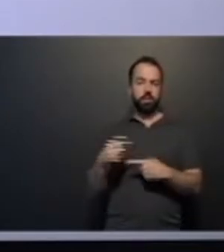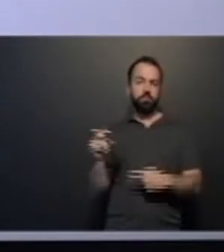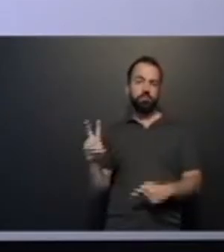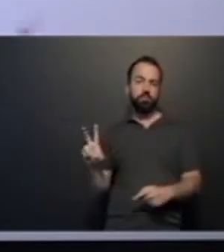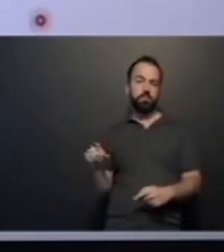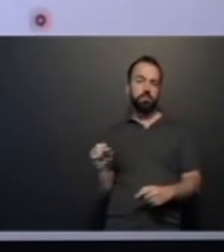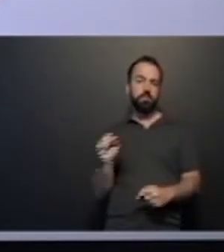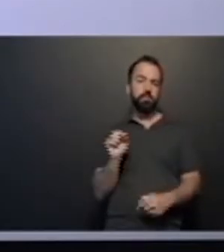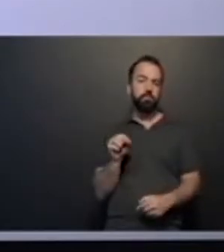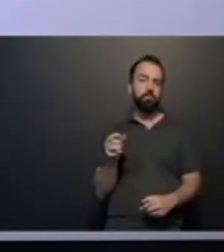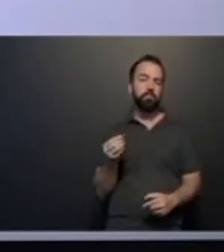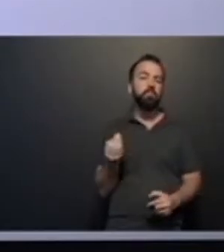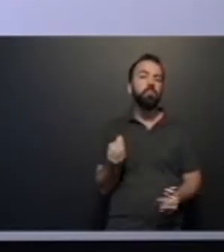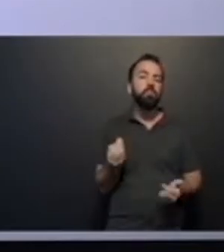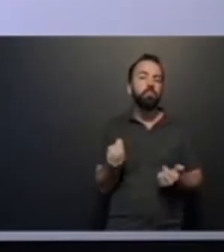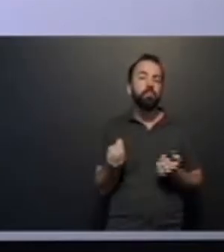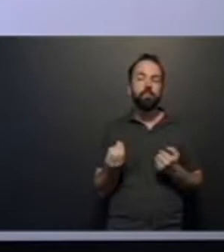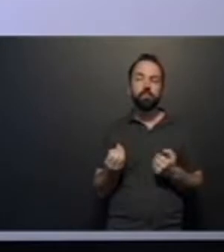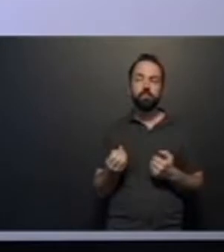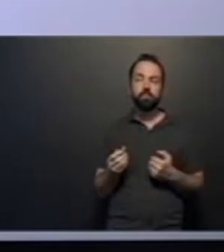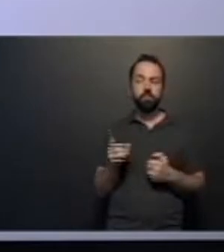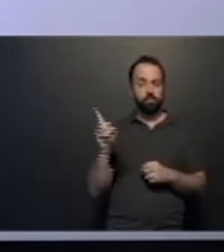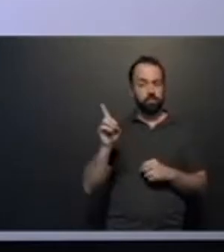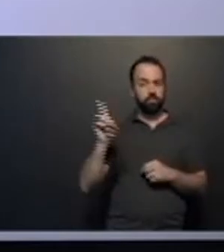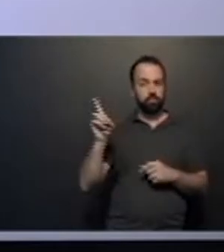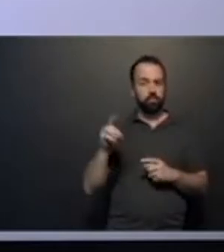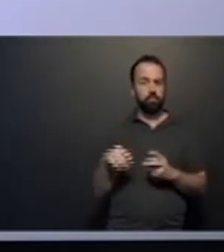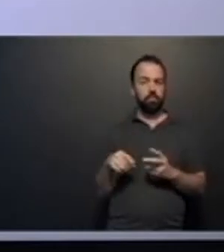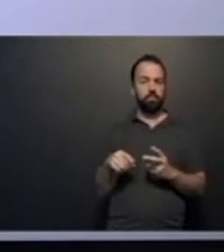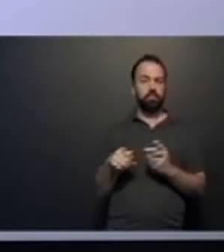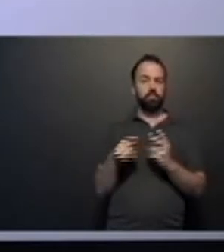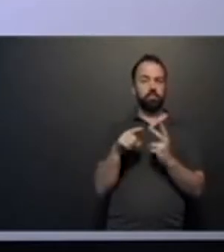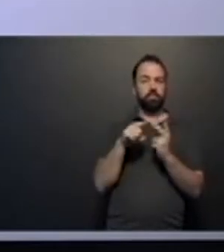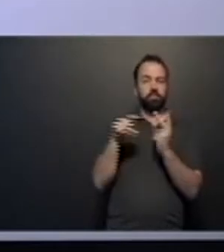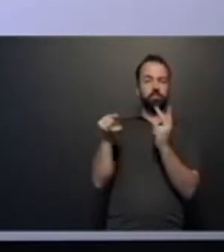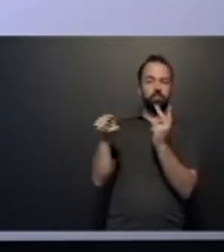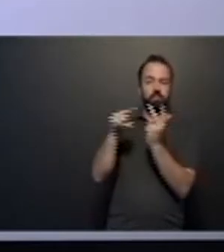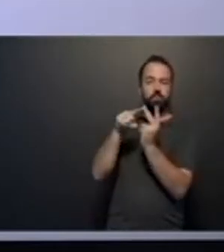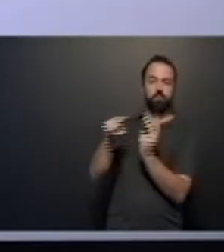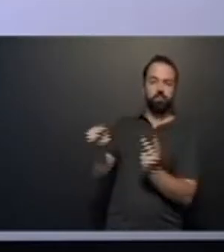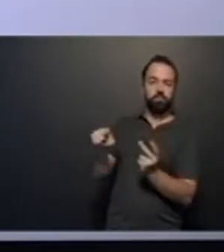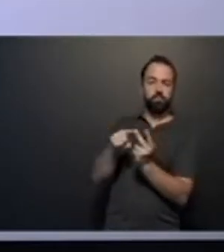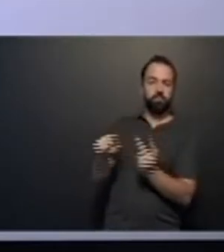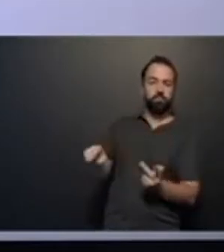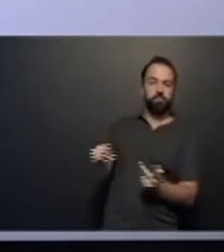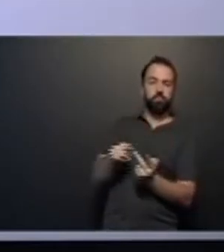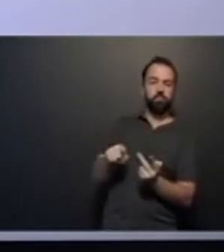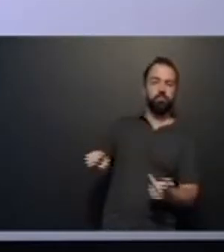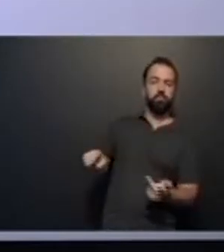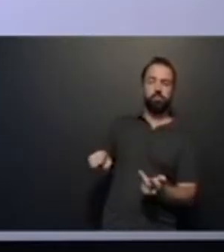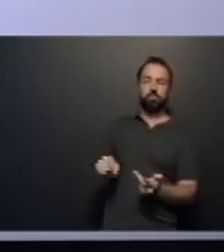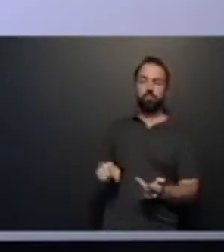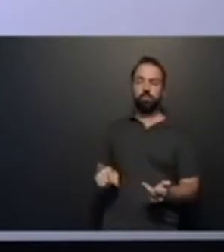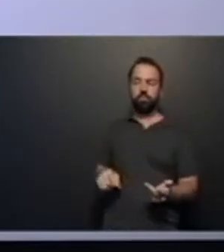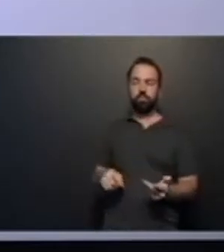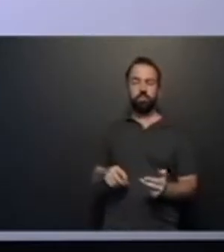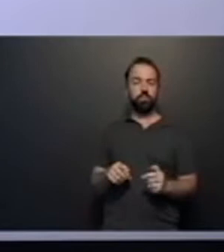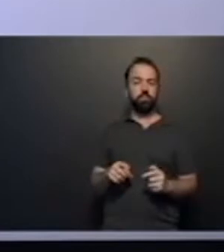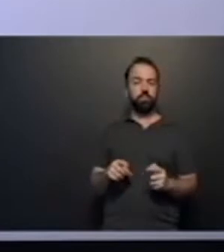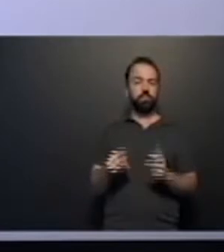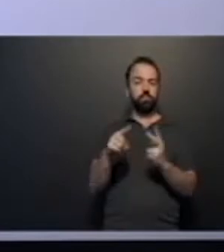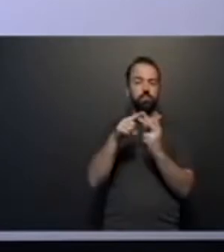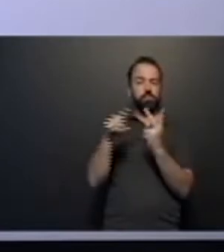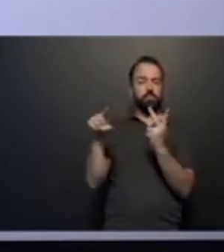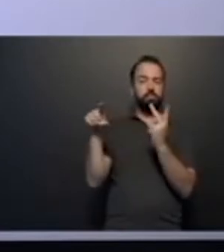olá aqui é o listo para vocês alguns exemplos de números irracionais observem aí